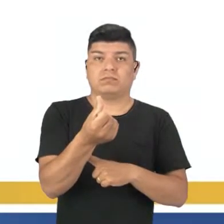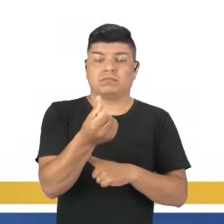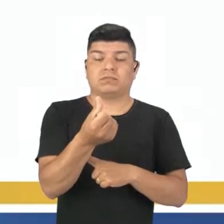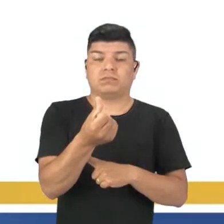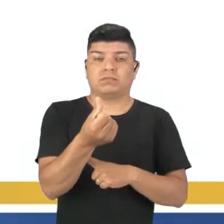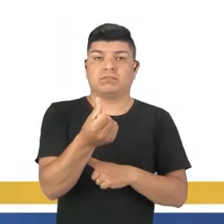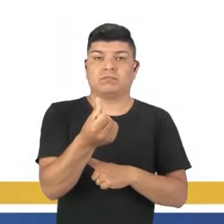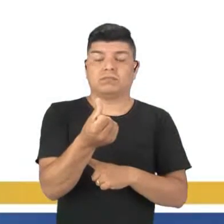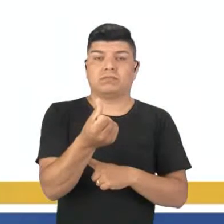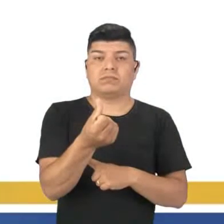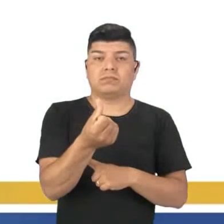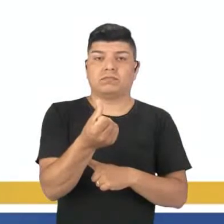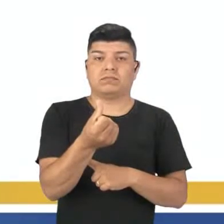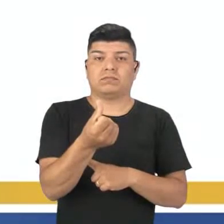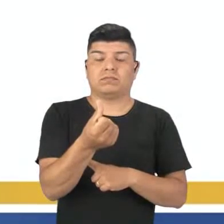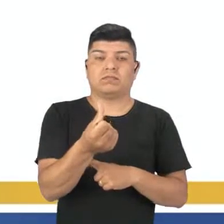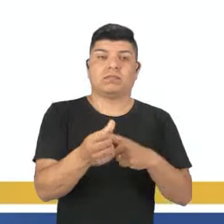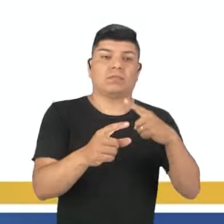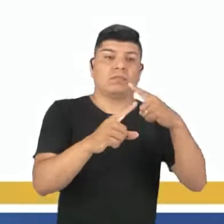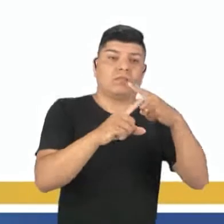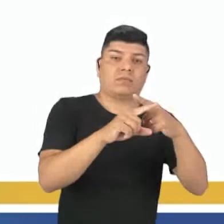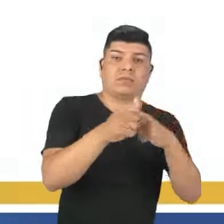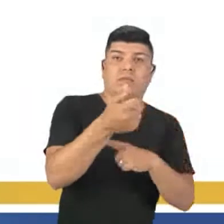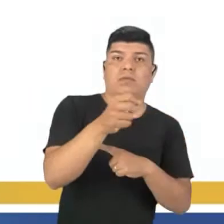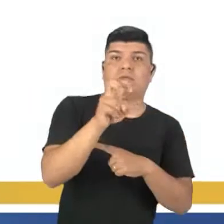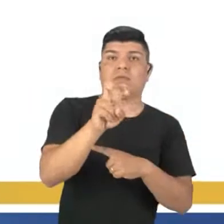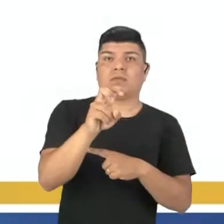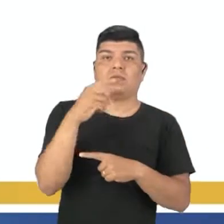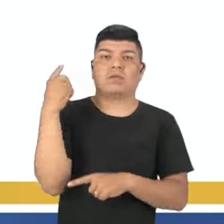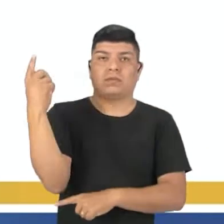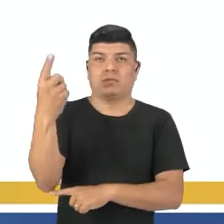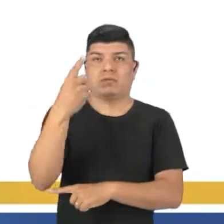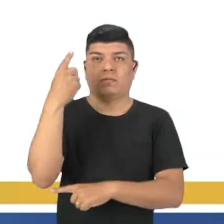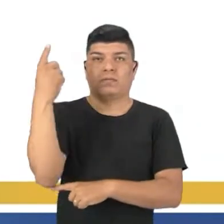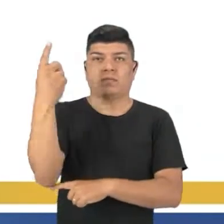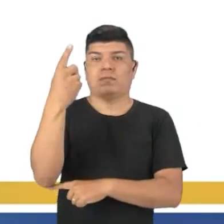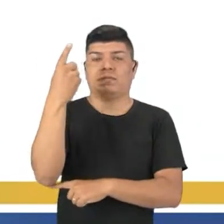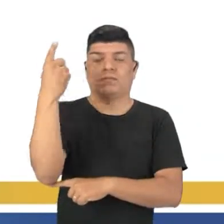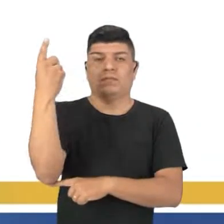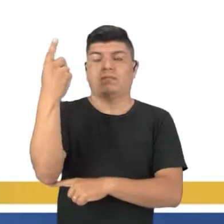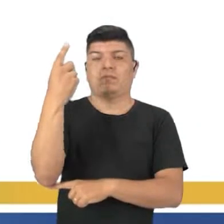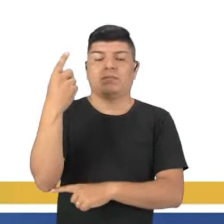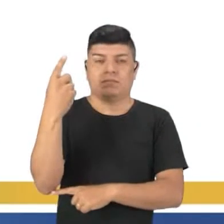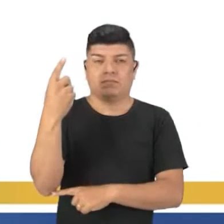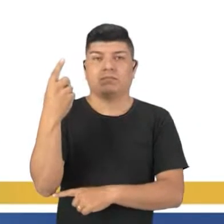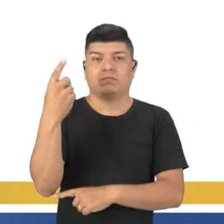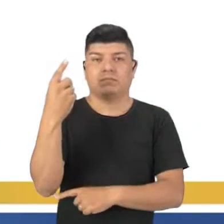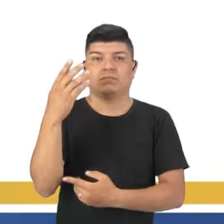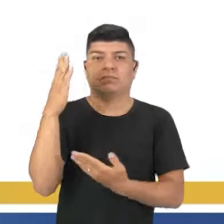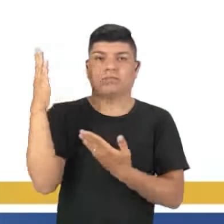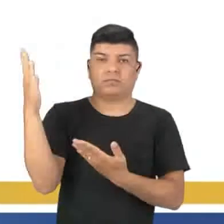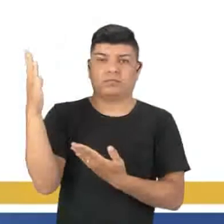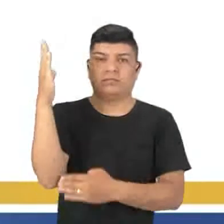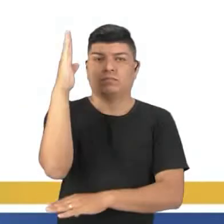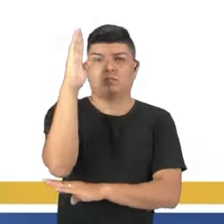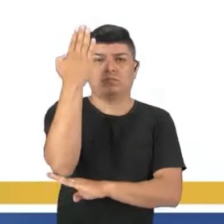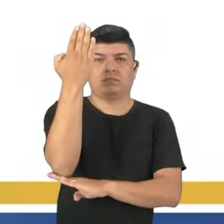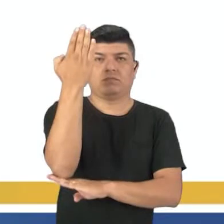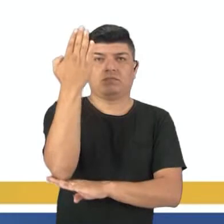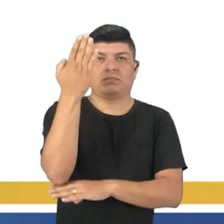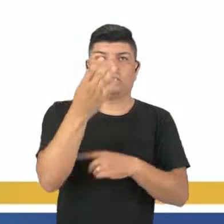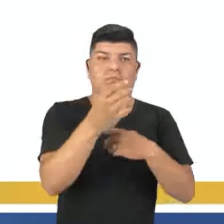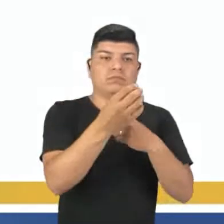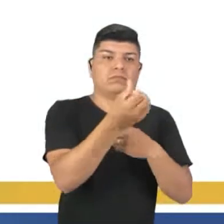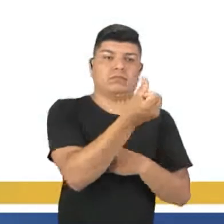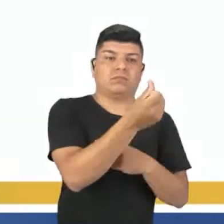lado, vezes 15 aí, né? Da altura aí do comprimento, né? Do nosso bloco, né? Então, 6